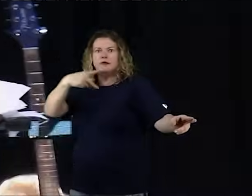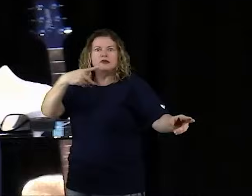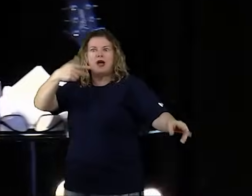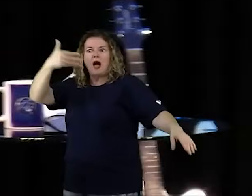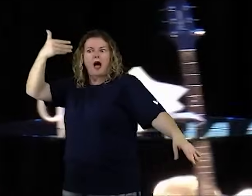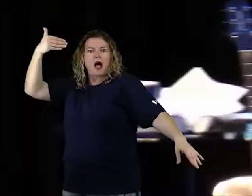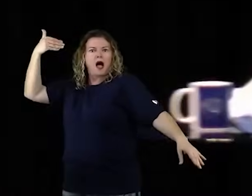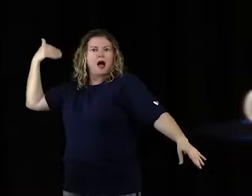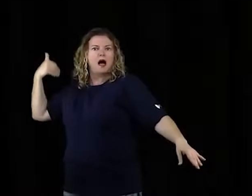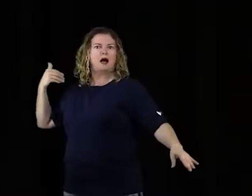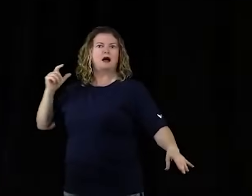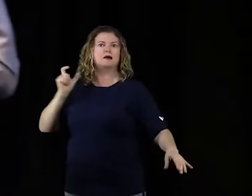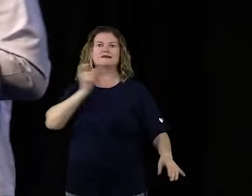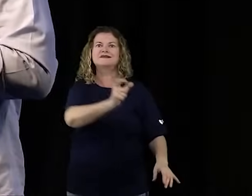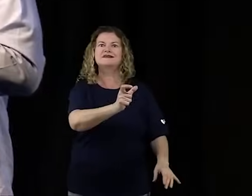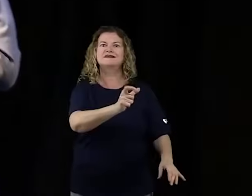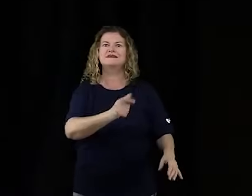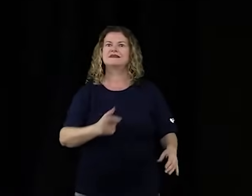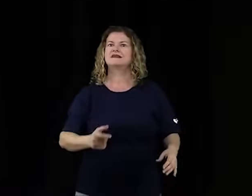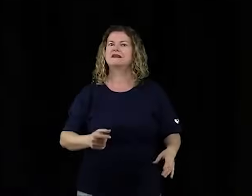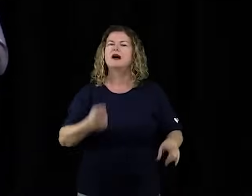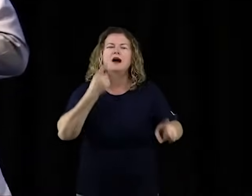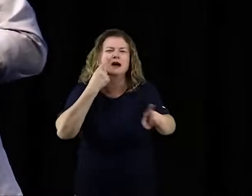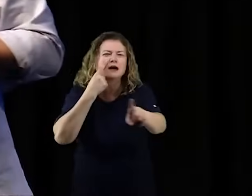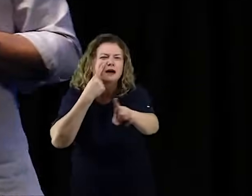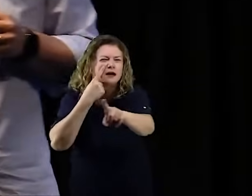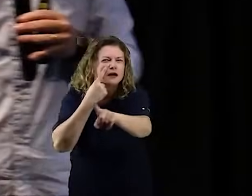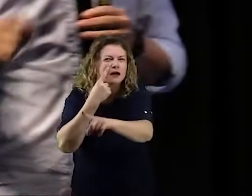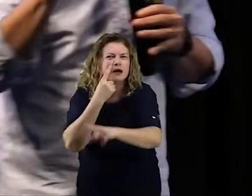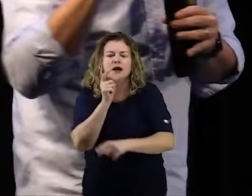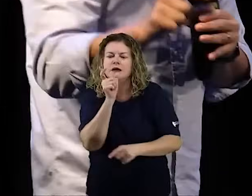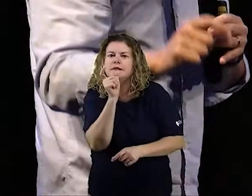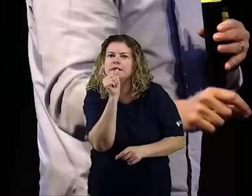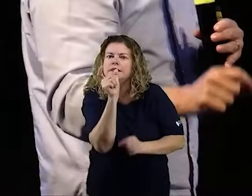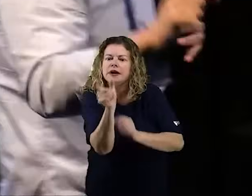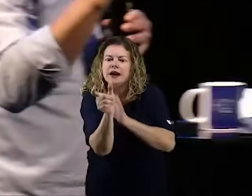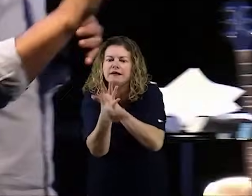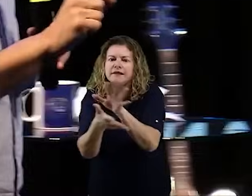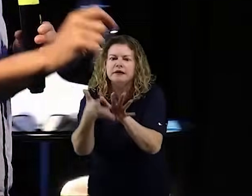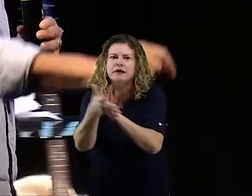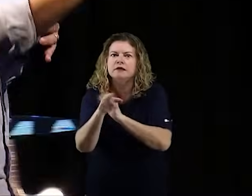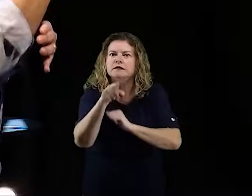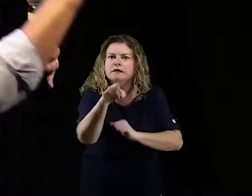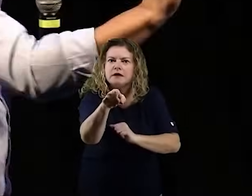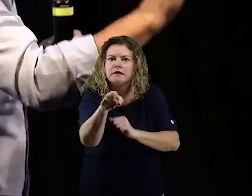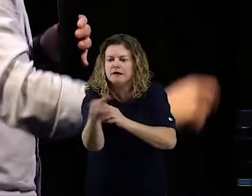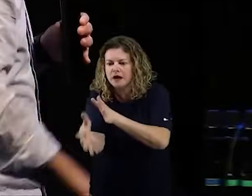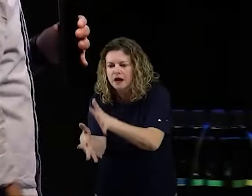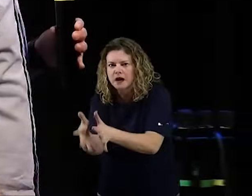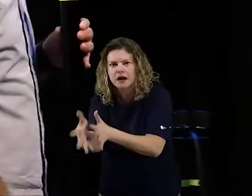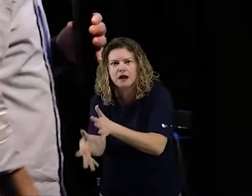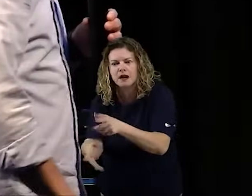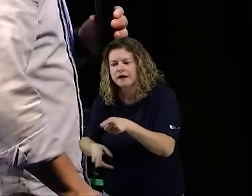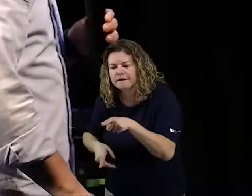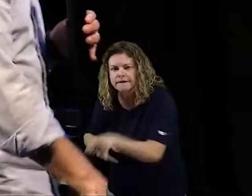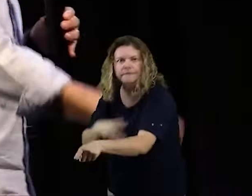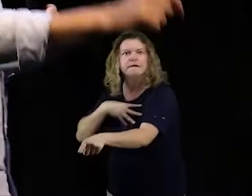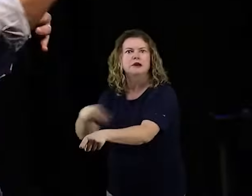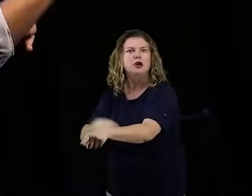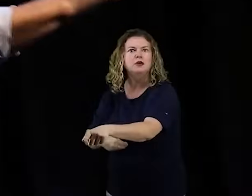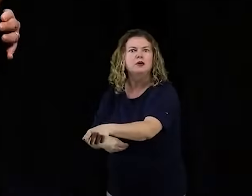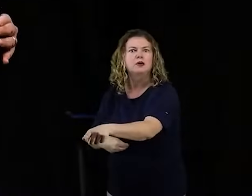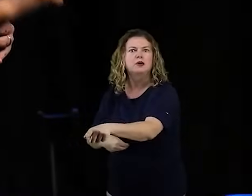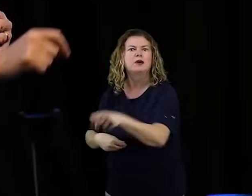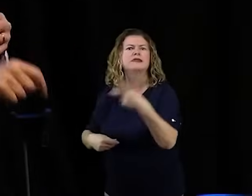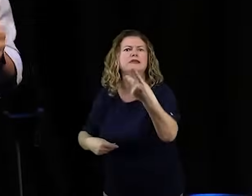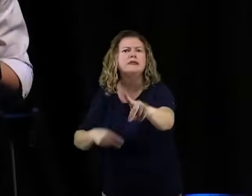aquela palavra que você fala pra tua vida pra vida do seu filho pra vida do seu neto ela funciona